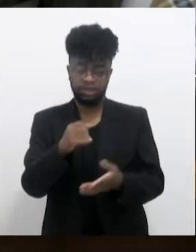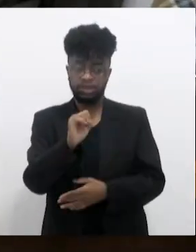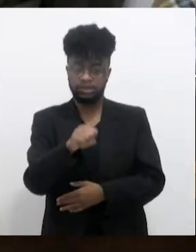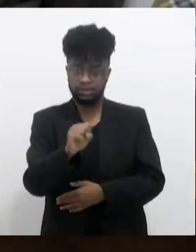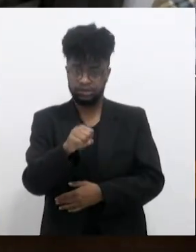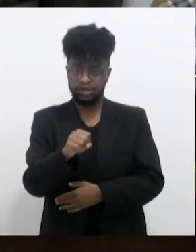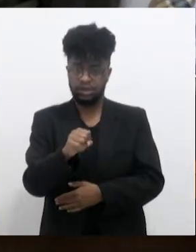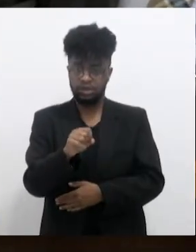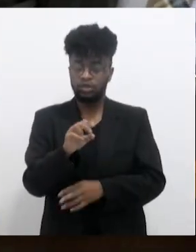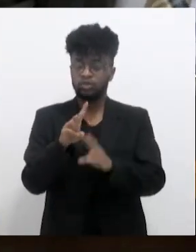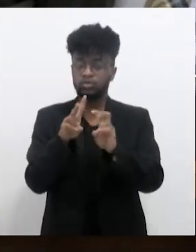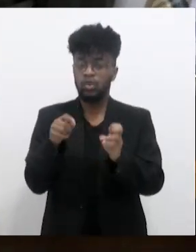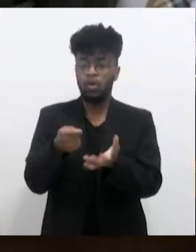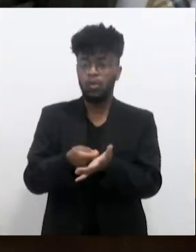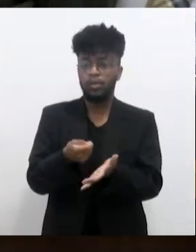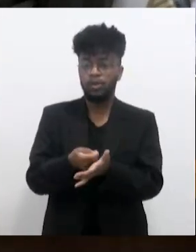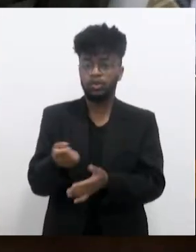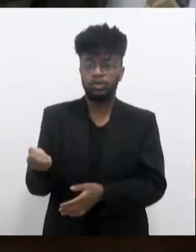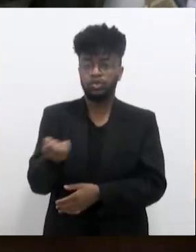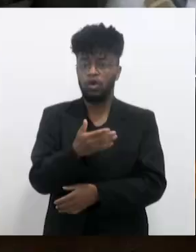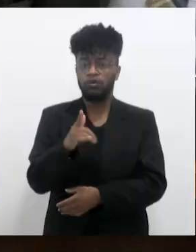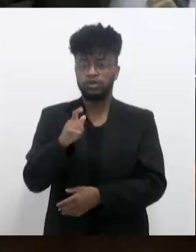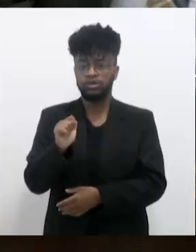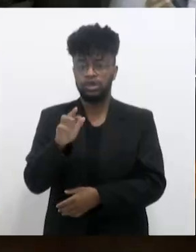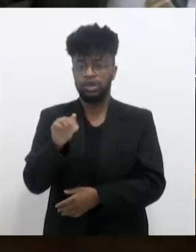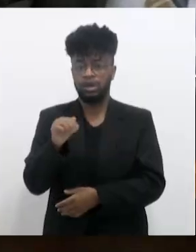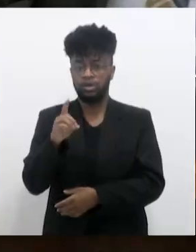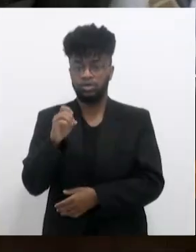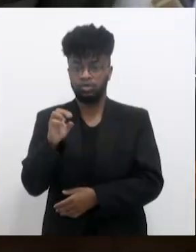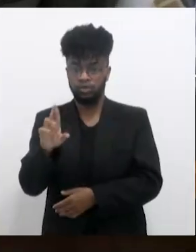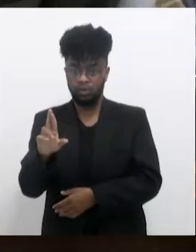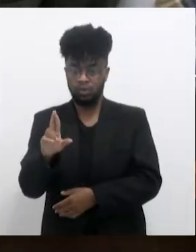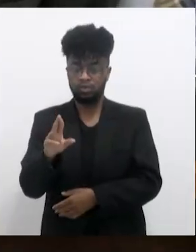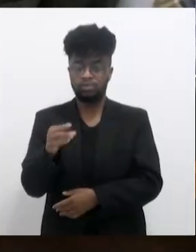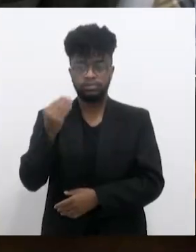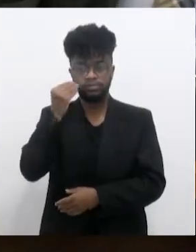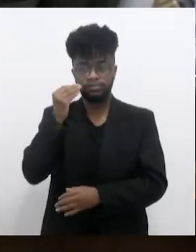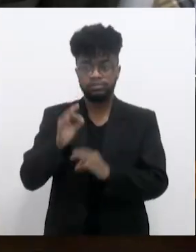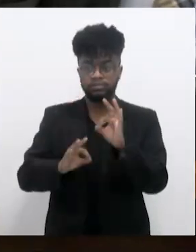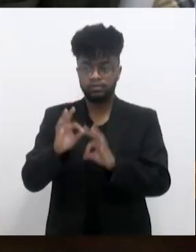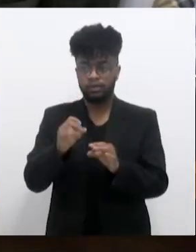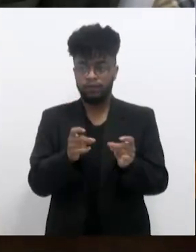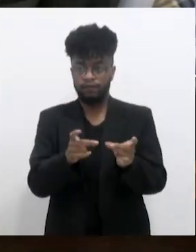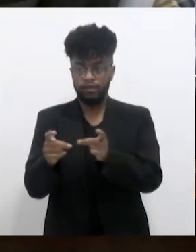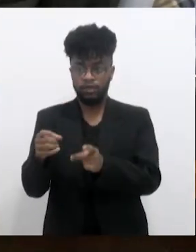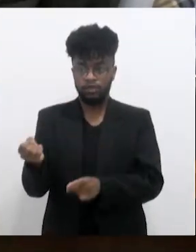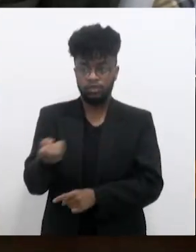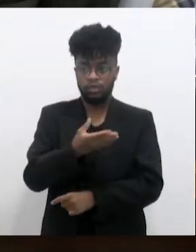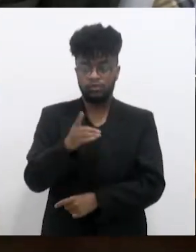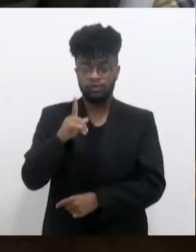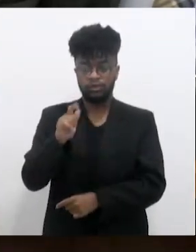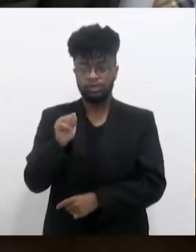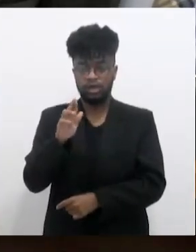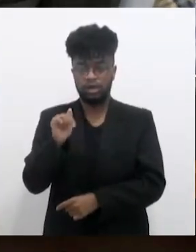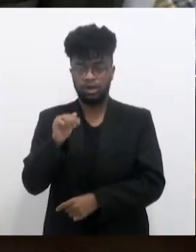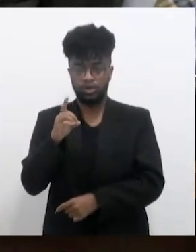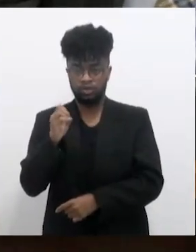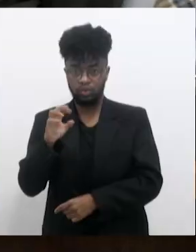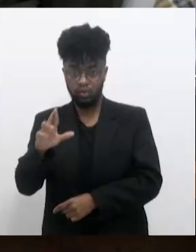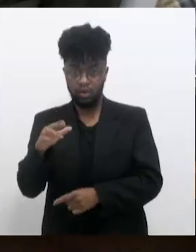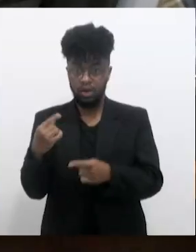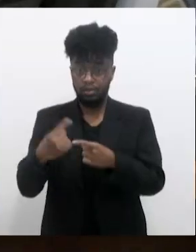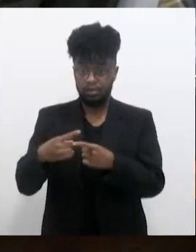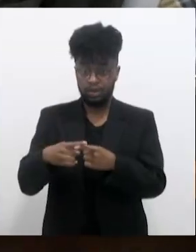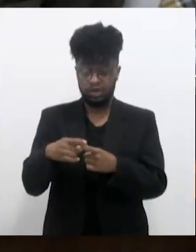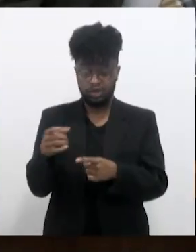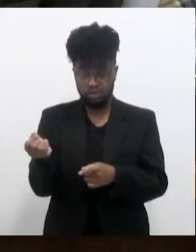a imposição de novos geradores. Na construção, na venda de novos geradores, esses novos